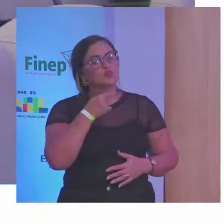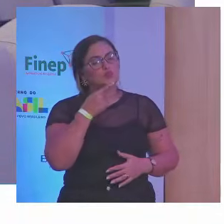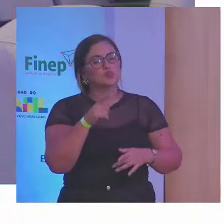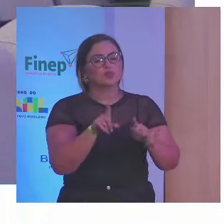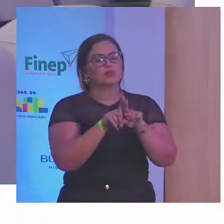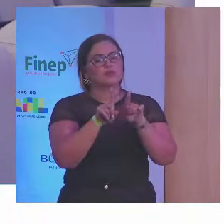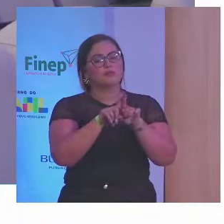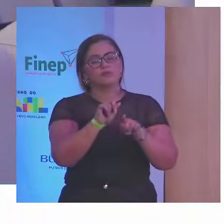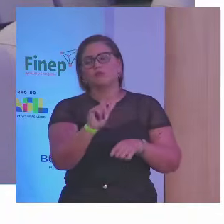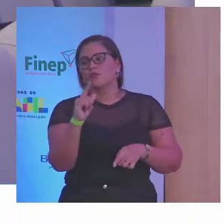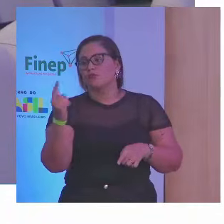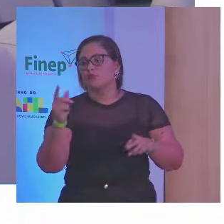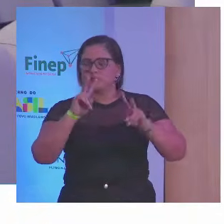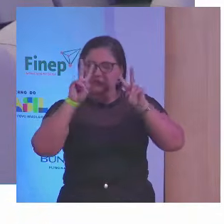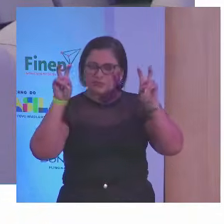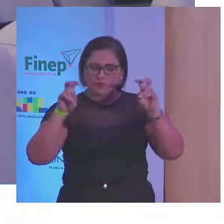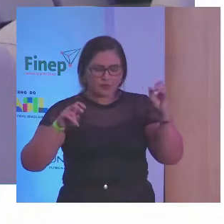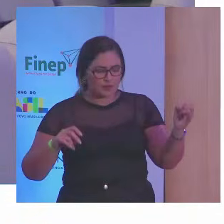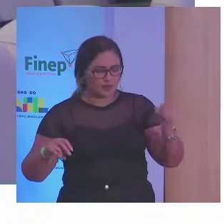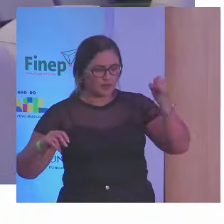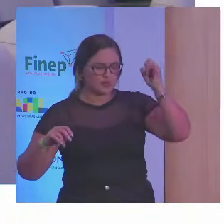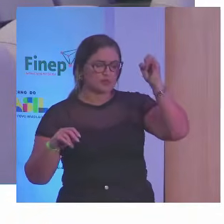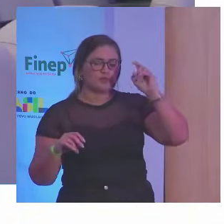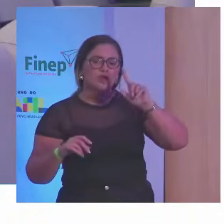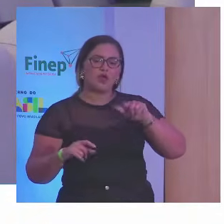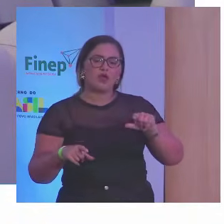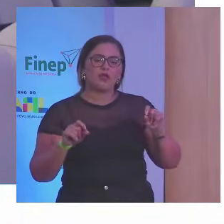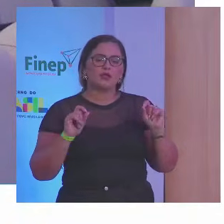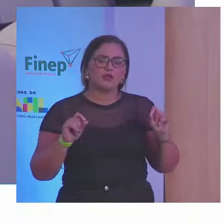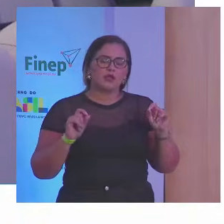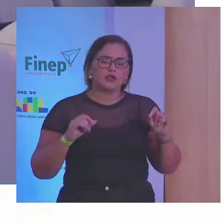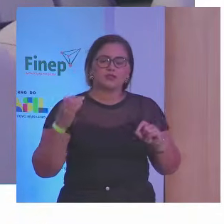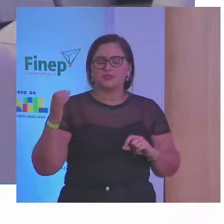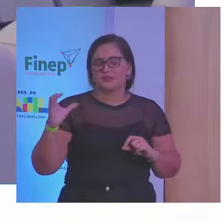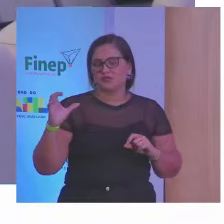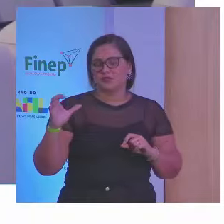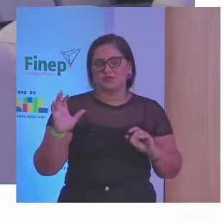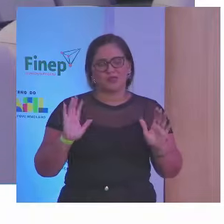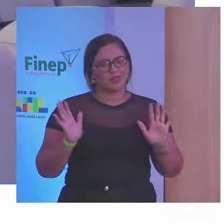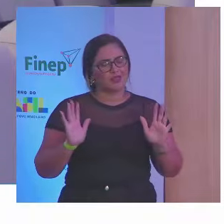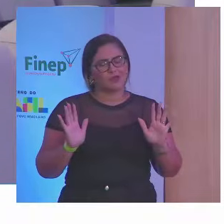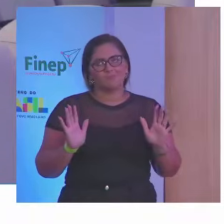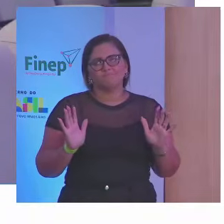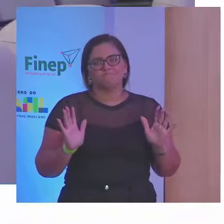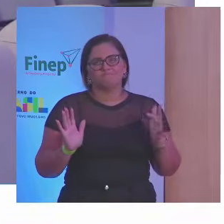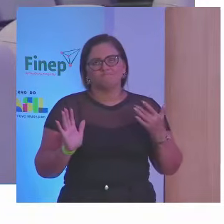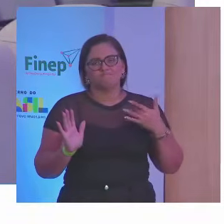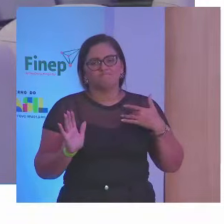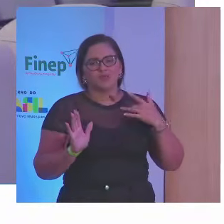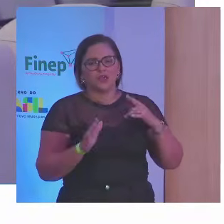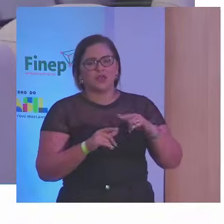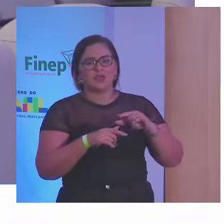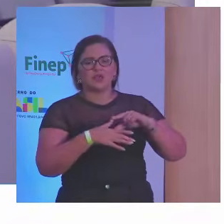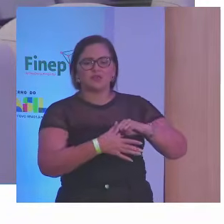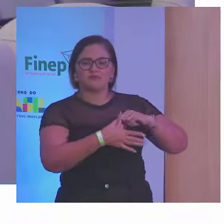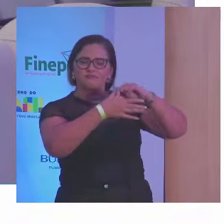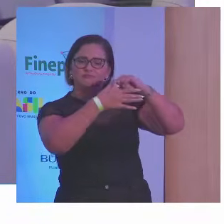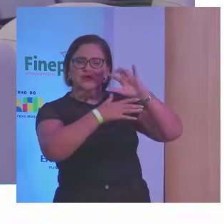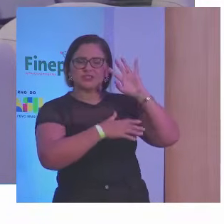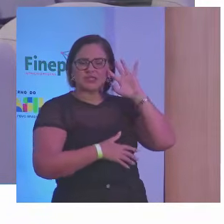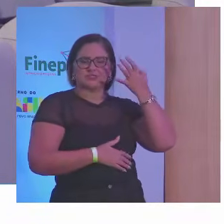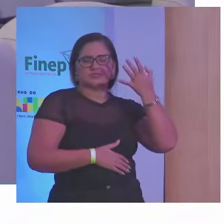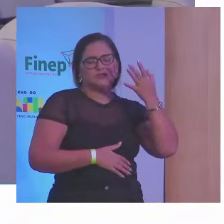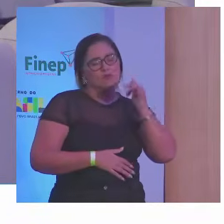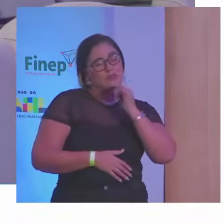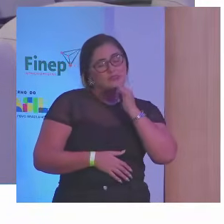uma outra coisa também importante, é que muitas das vezes os cientistas eles não estão em cargos de tomada de decisão. Então,